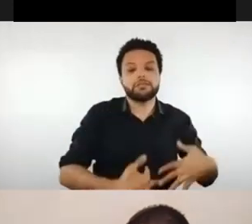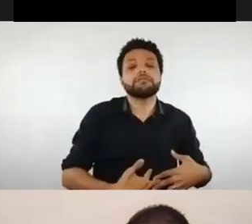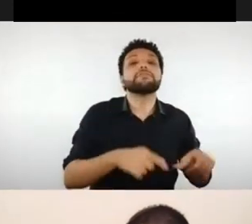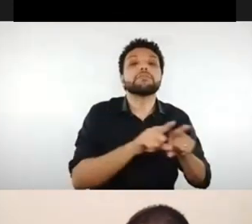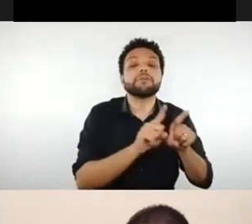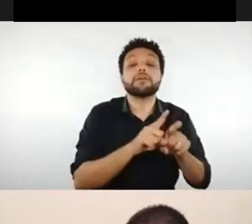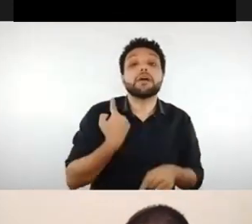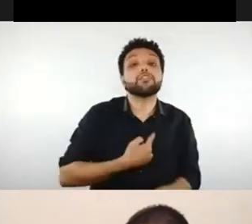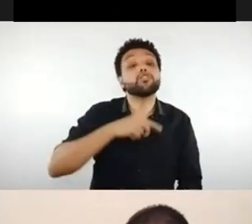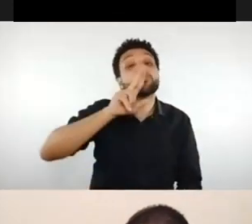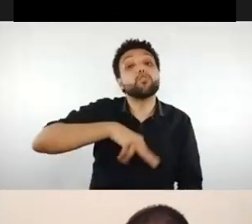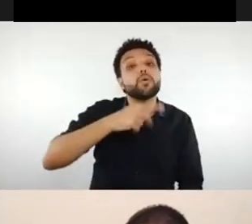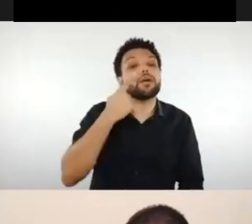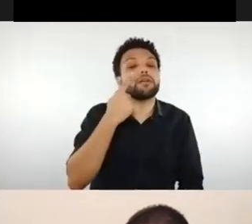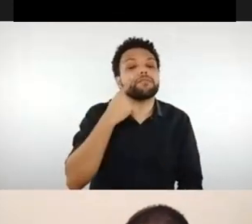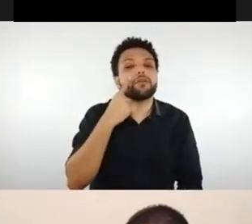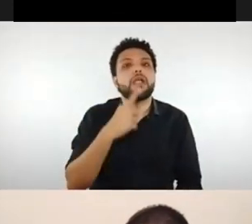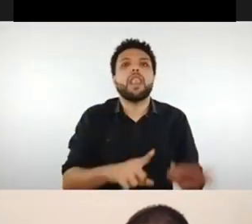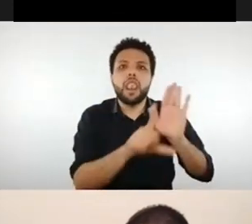viu tantas leis